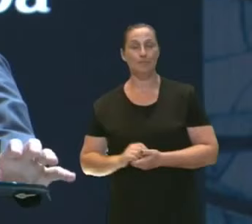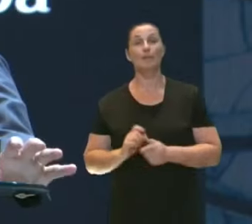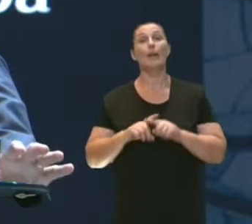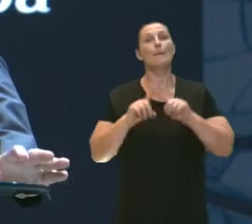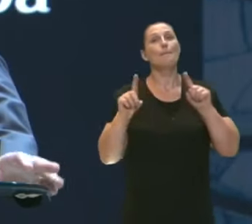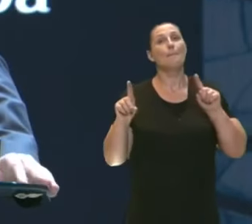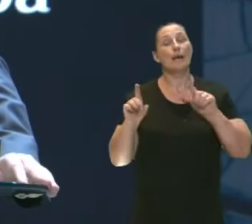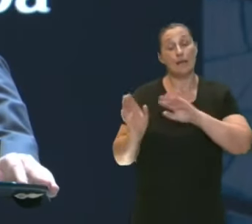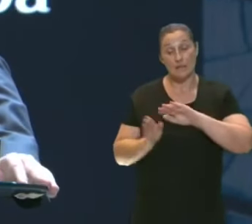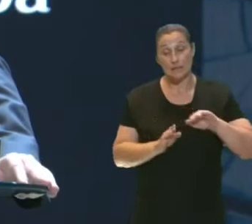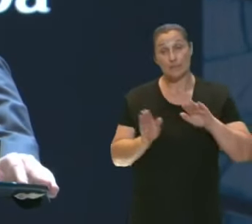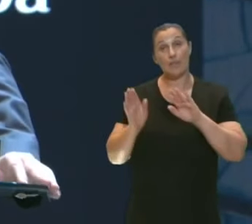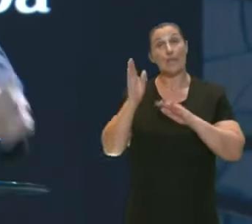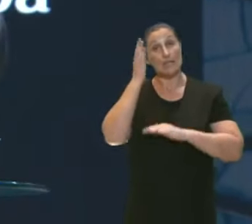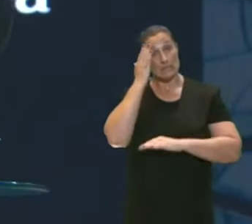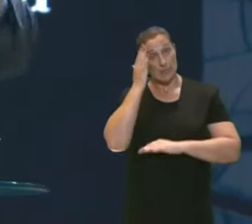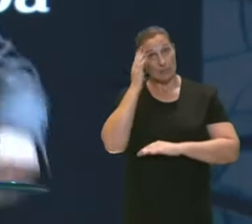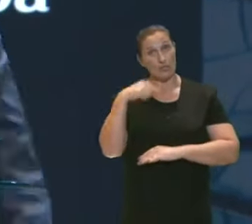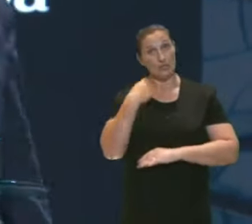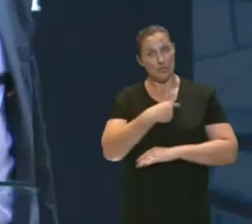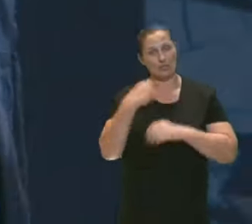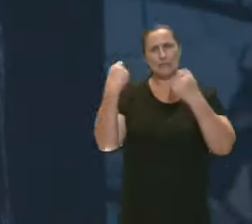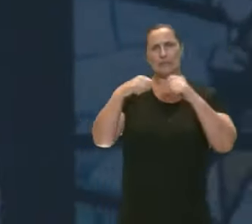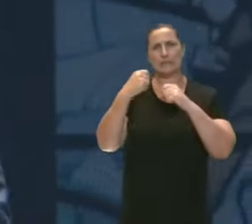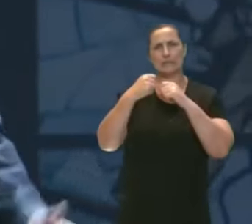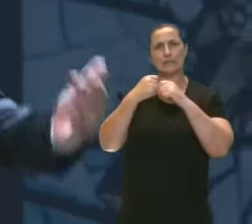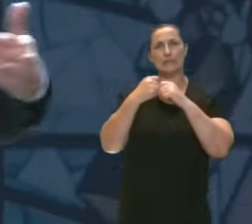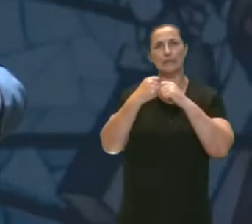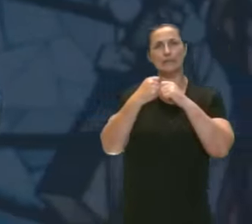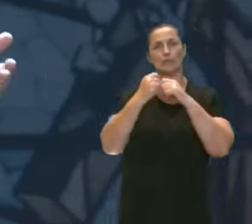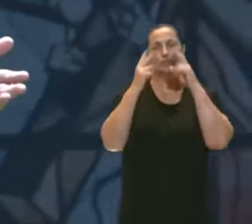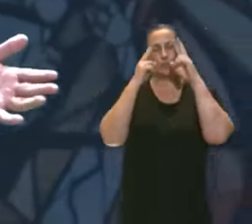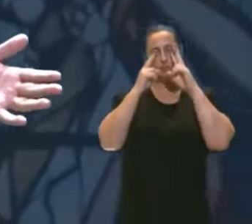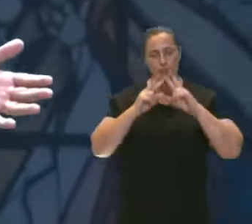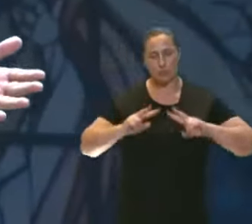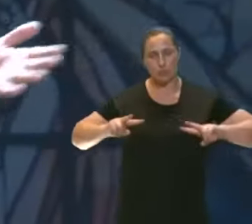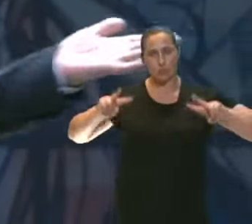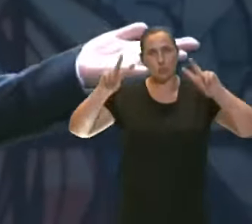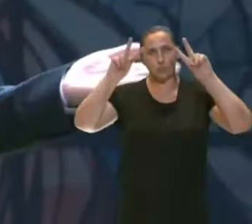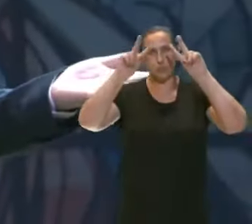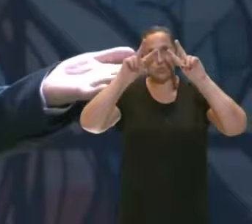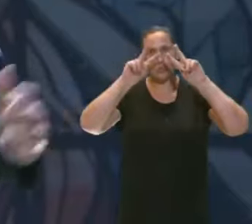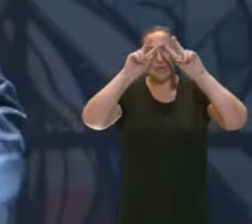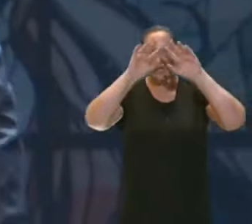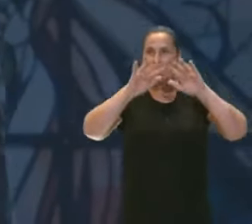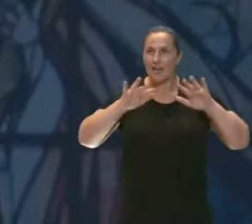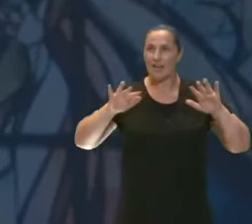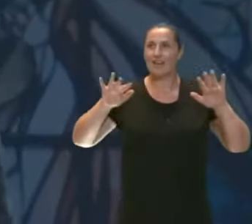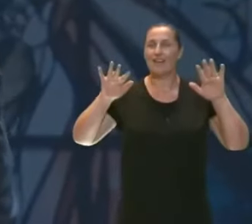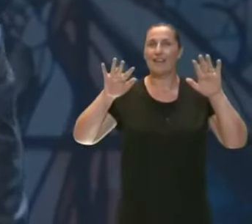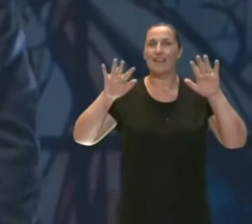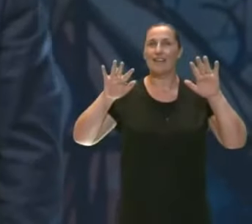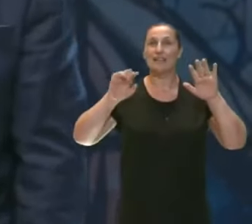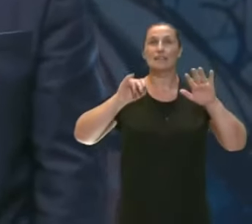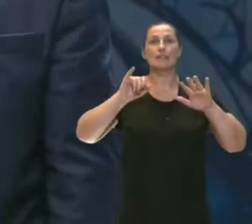gente precisa ter essa visão maior. Porque se for pensar só na gente, puxa, a noite se